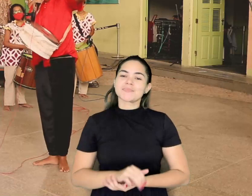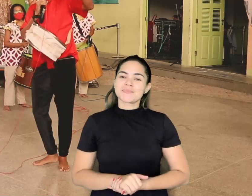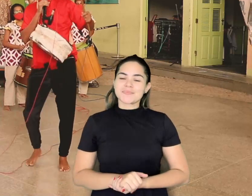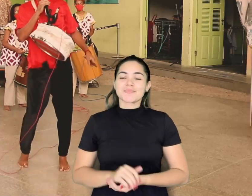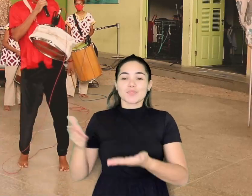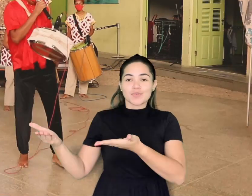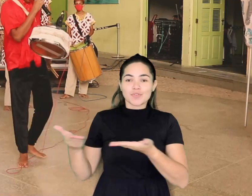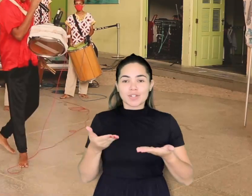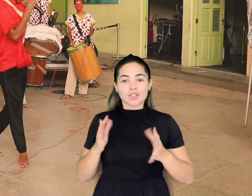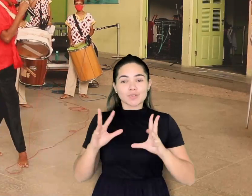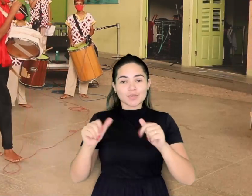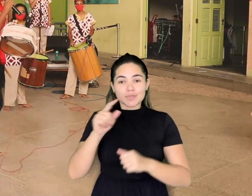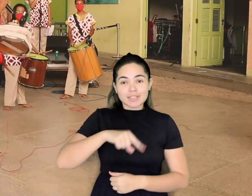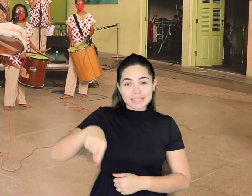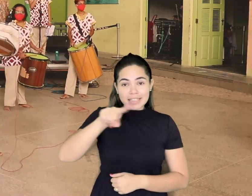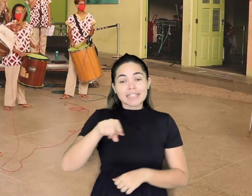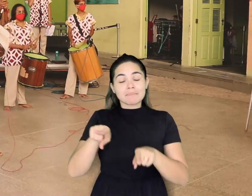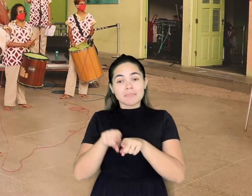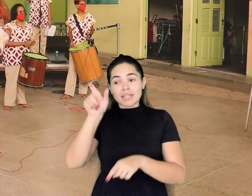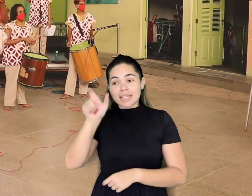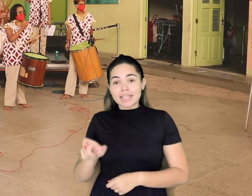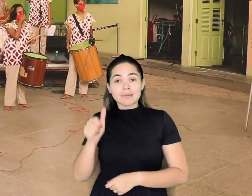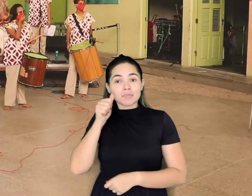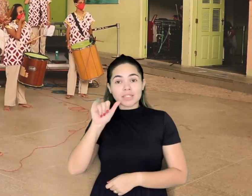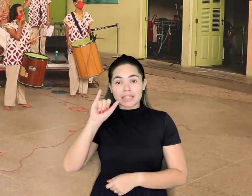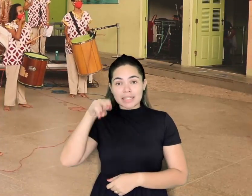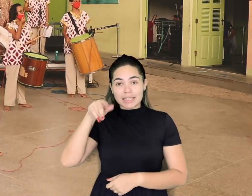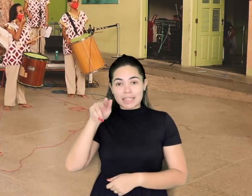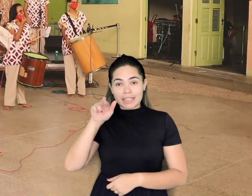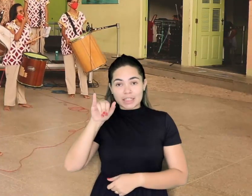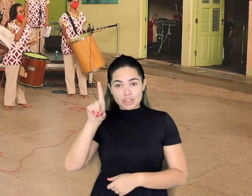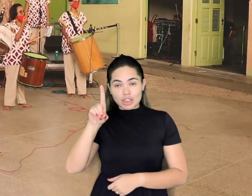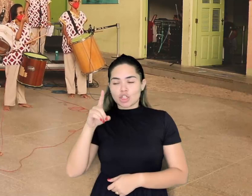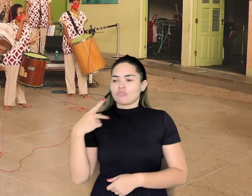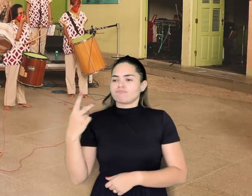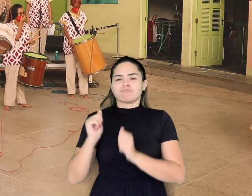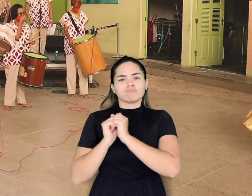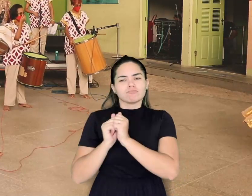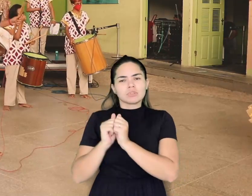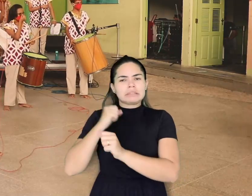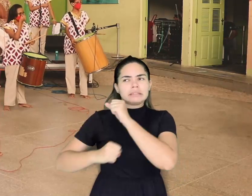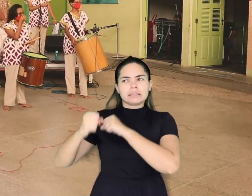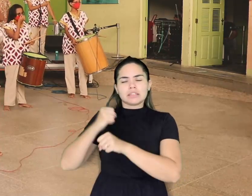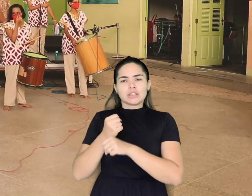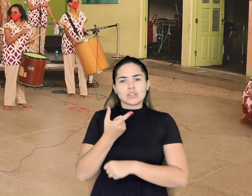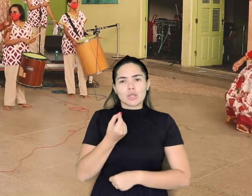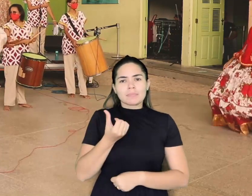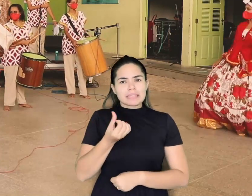Queria convidar aqui a Ingrid, né? Que a gente fez essa caminhada junto desde